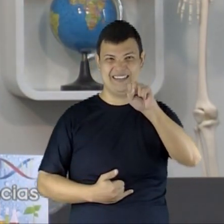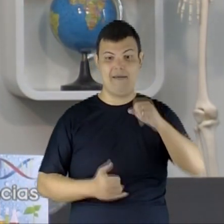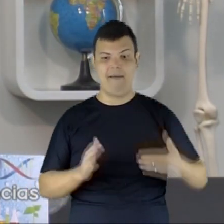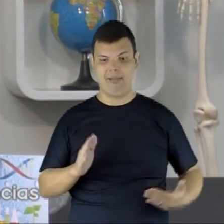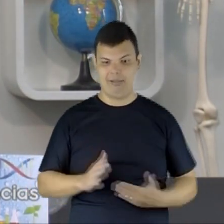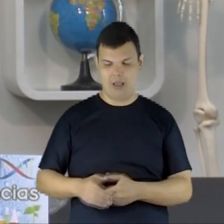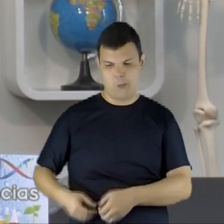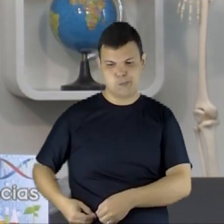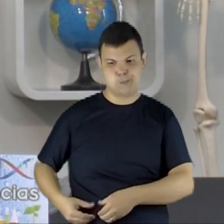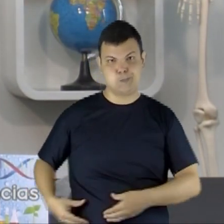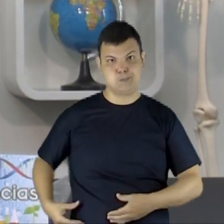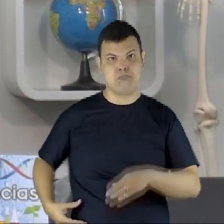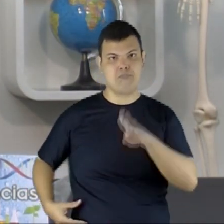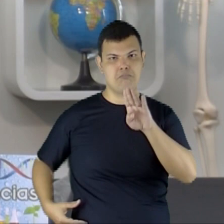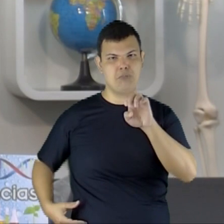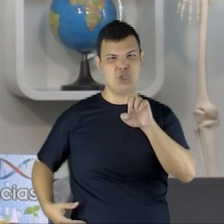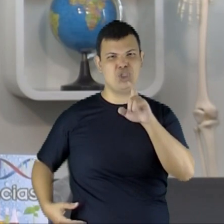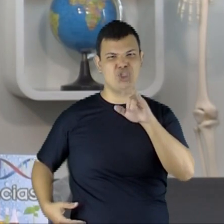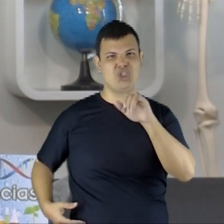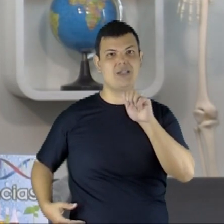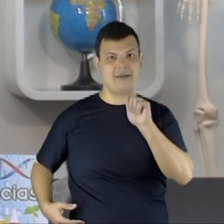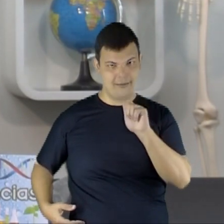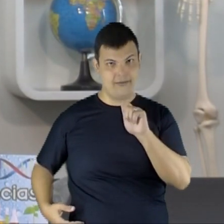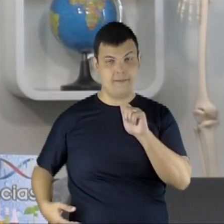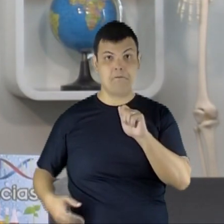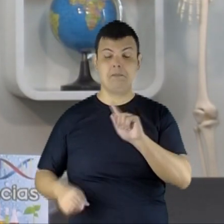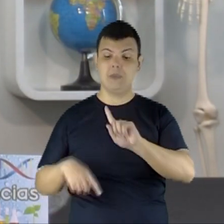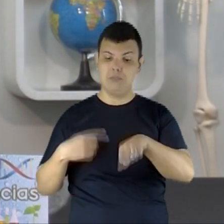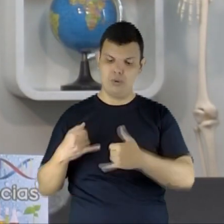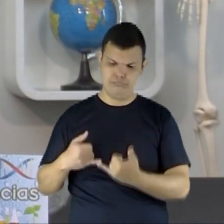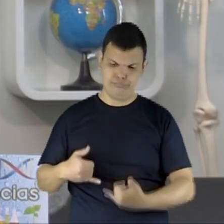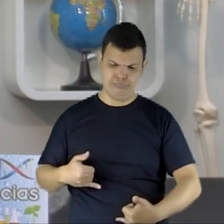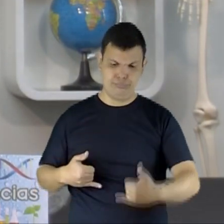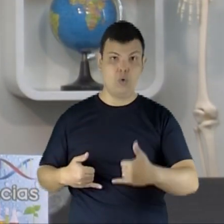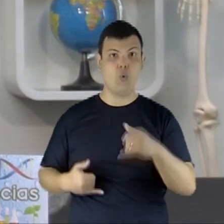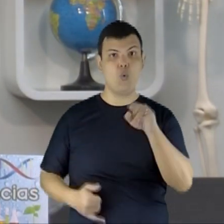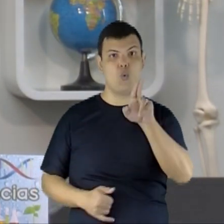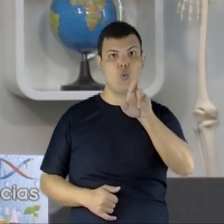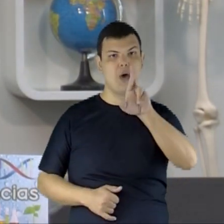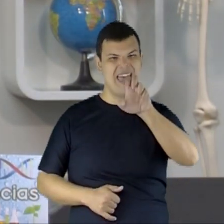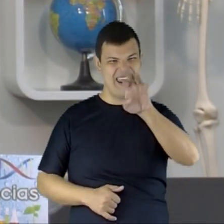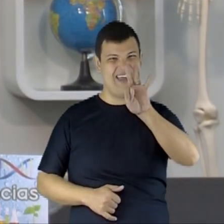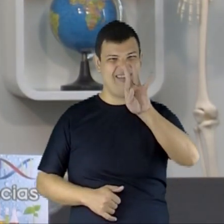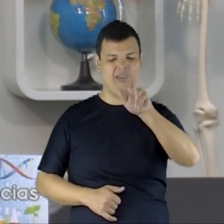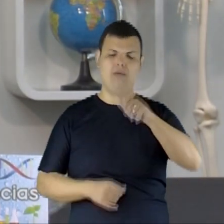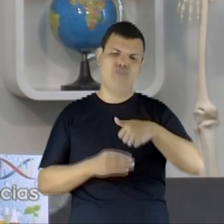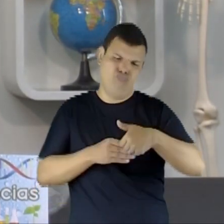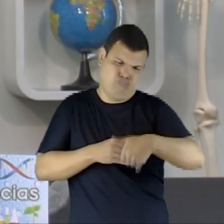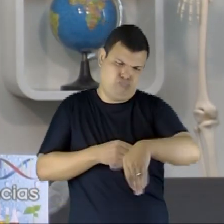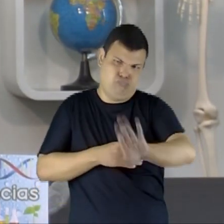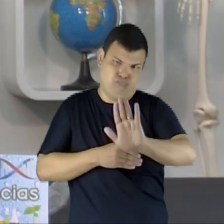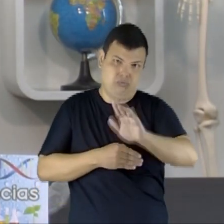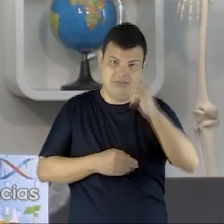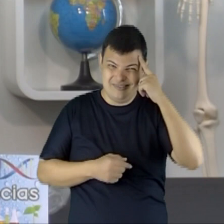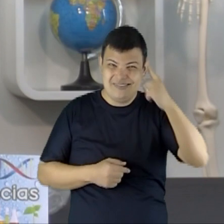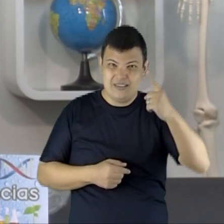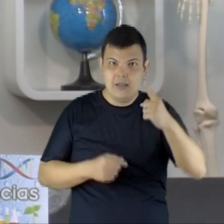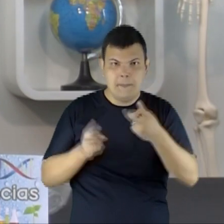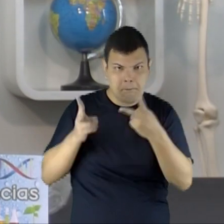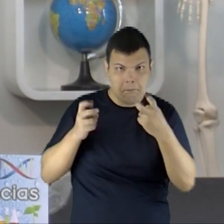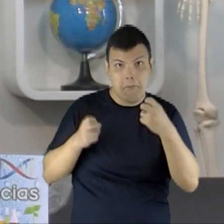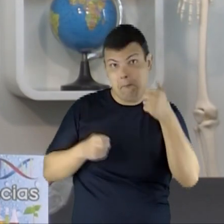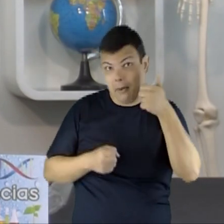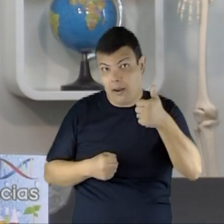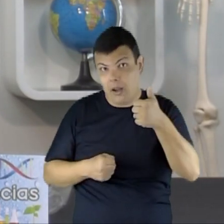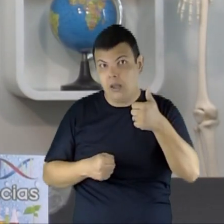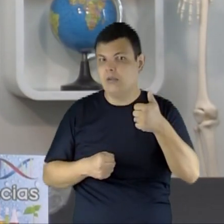urinário até a bexiga e depois da bexiga pela uretra, a eliminação da urina? Conseguiram visualizar legal?